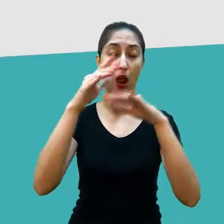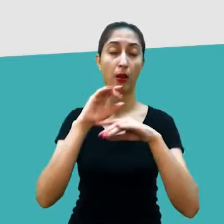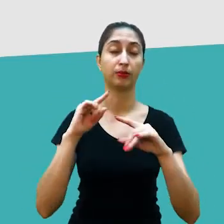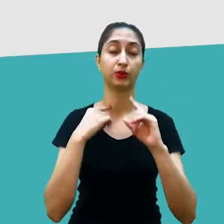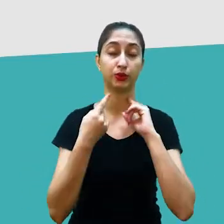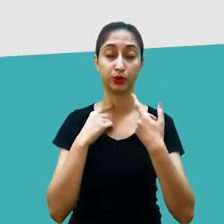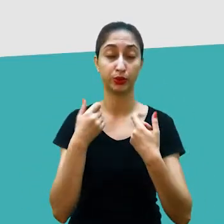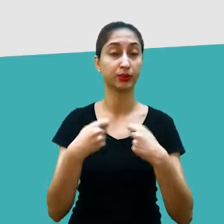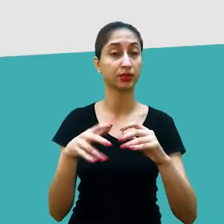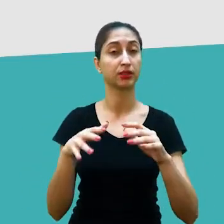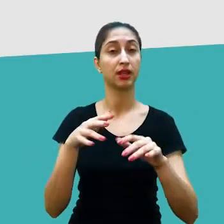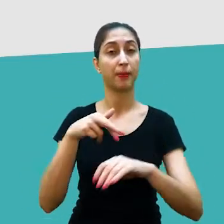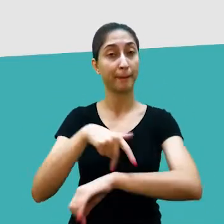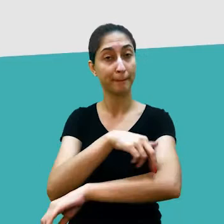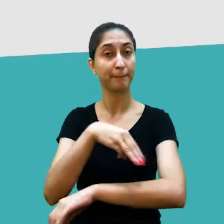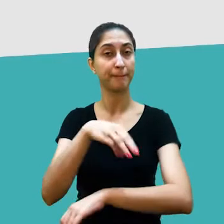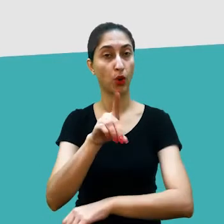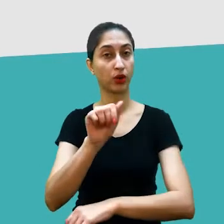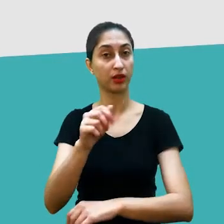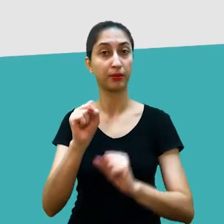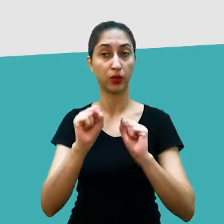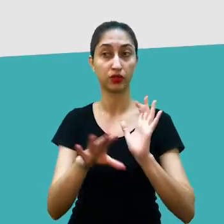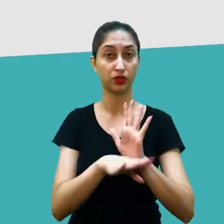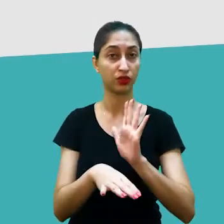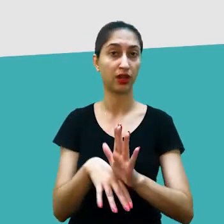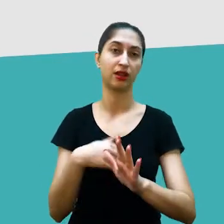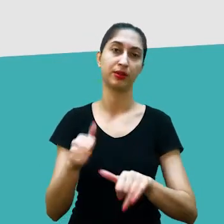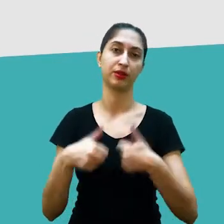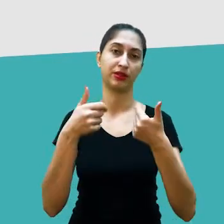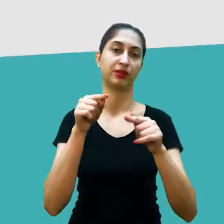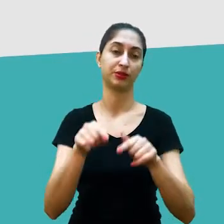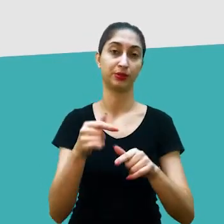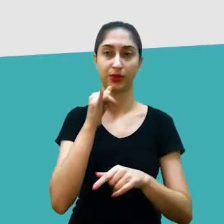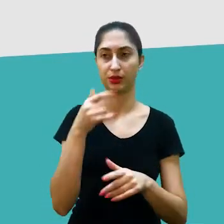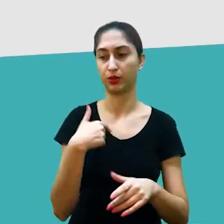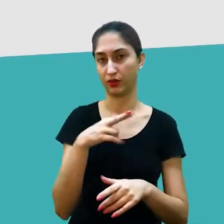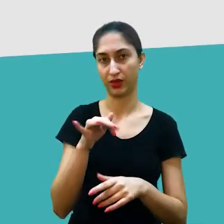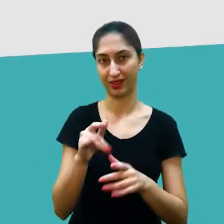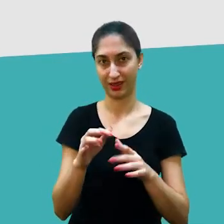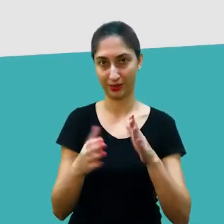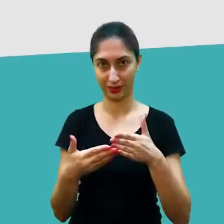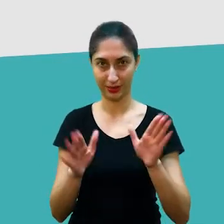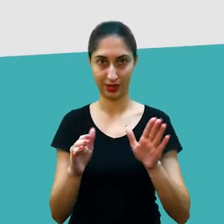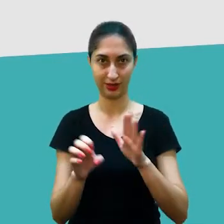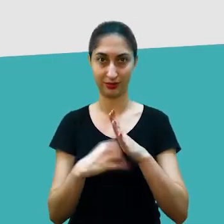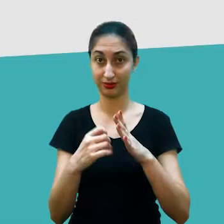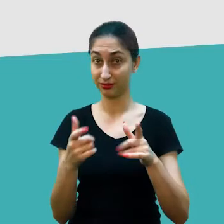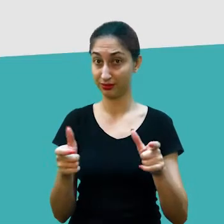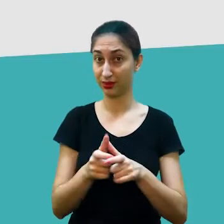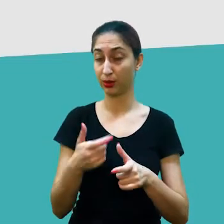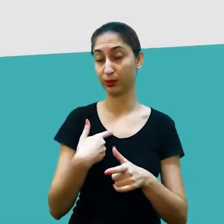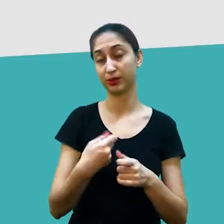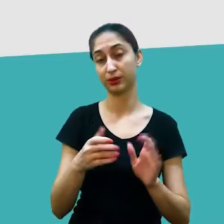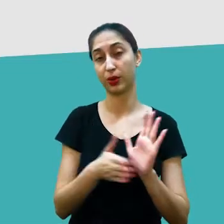essa questão, né, Walter? E como você disse, né, eu vou abrir um negócio, que seja um pequeno negócio, eu tenho que ter um